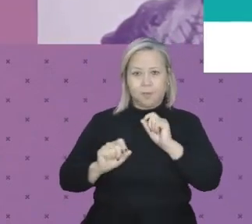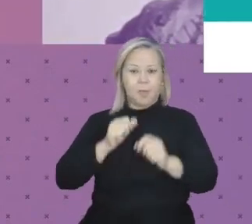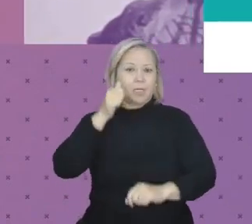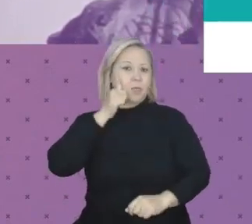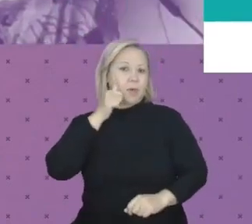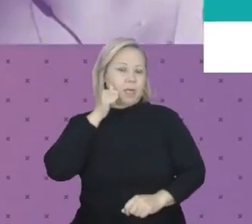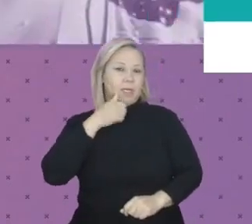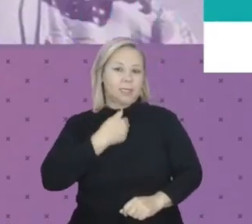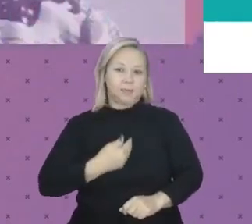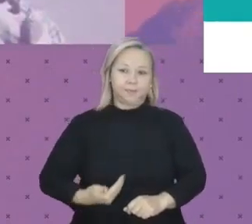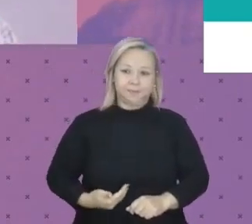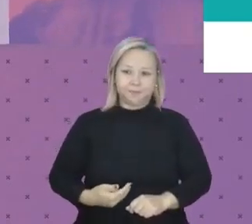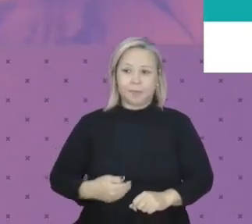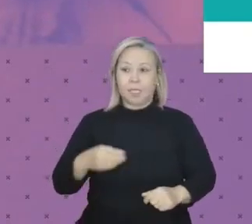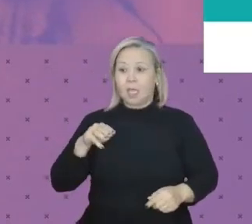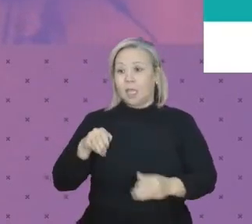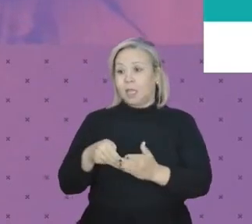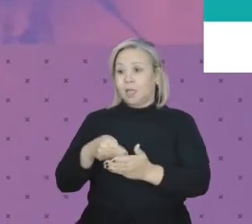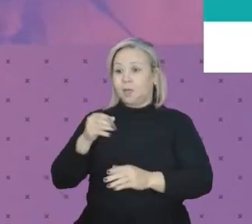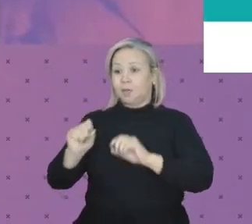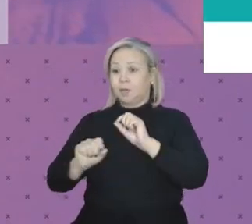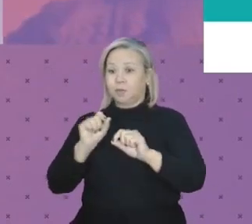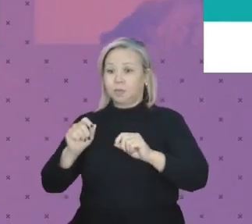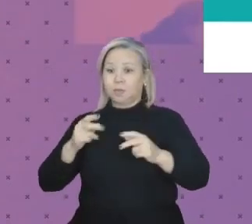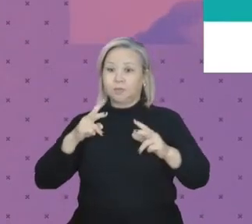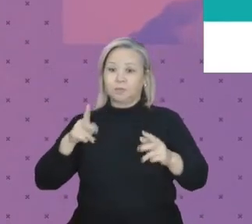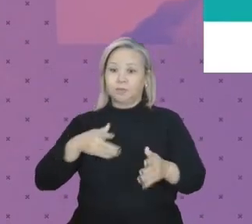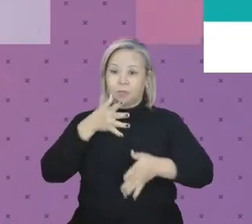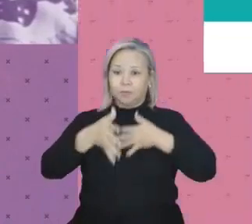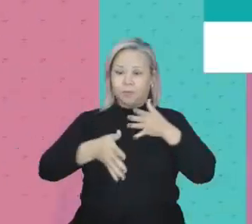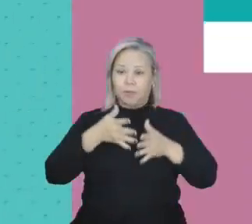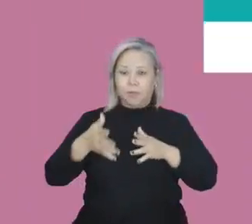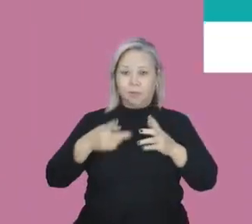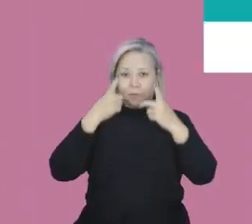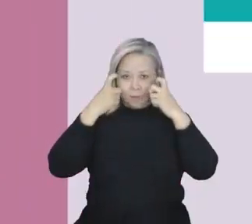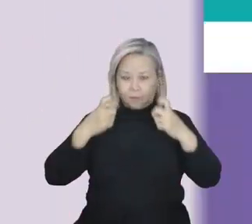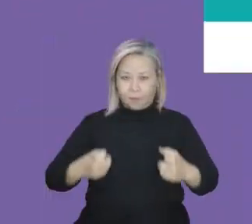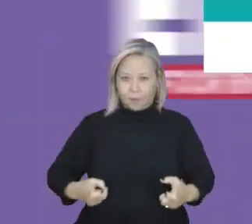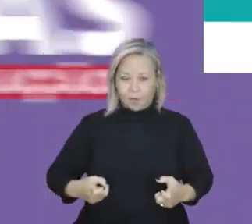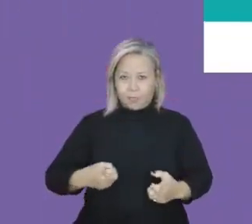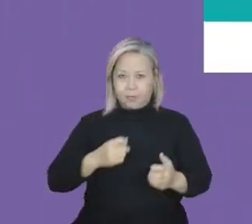públicas para as mulheres e os motivos de falarmos sobre violência doméstica.